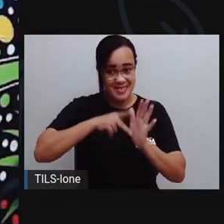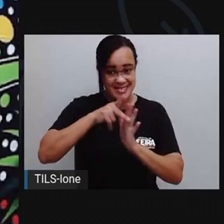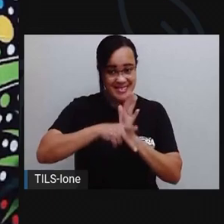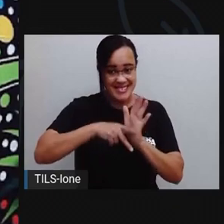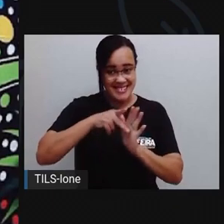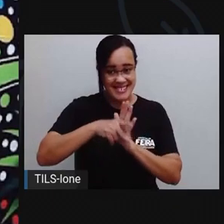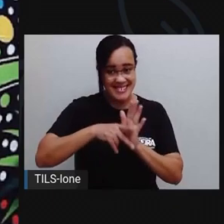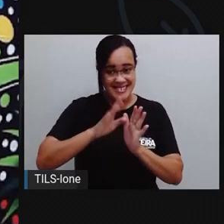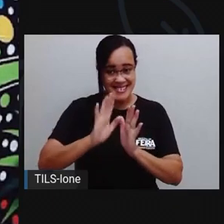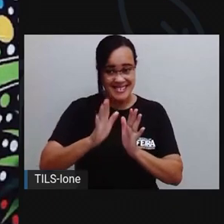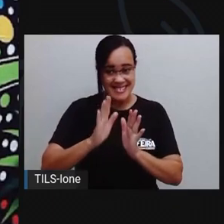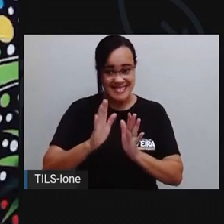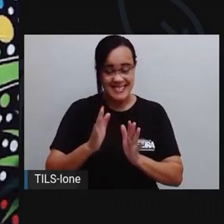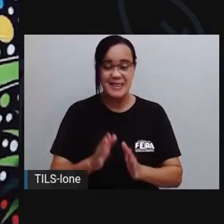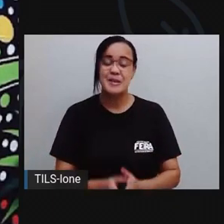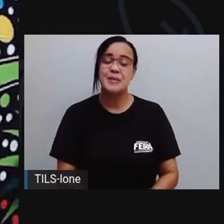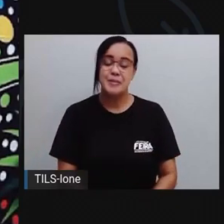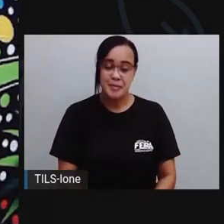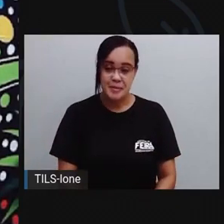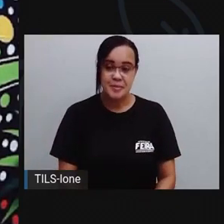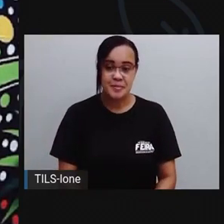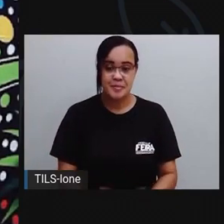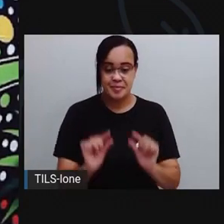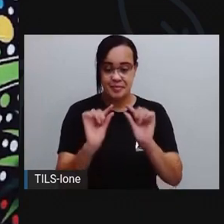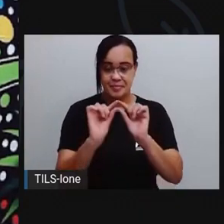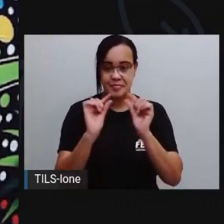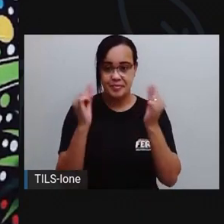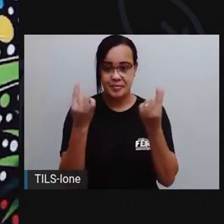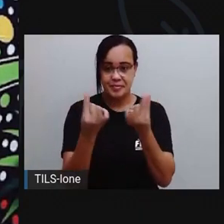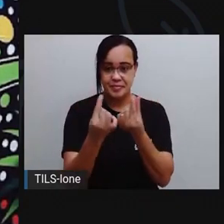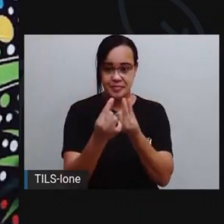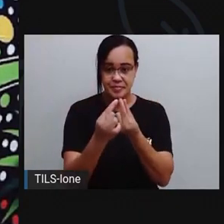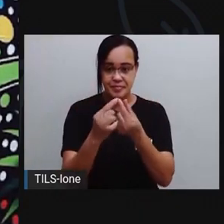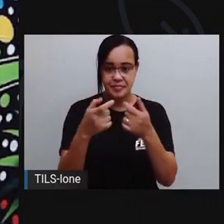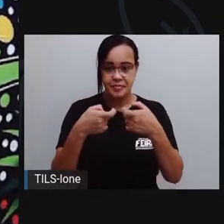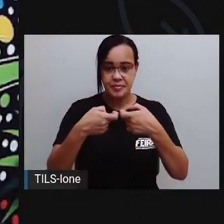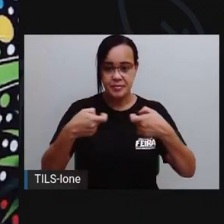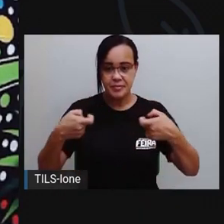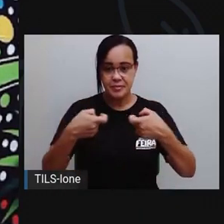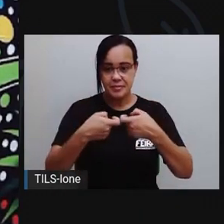fazer aqui a bordinha da meia.